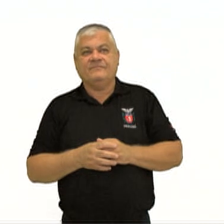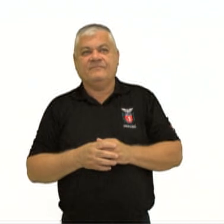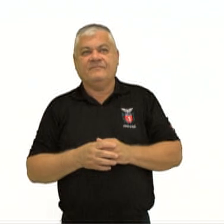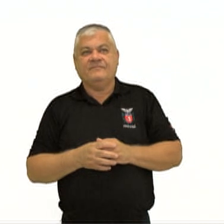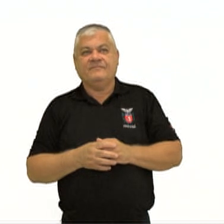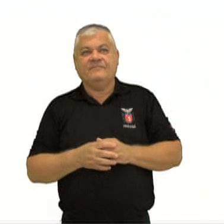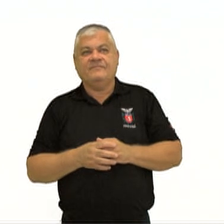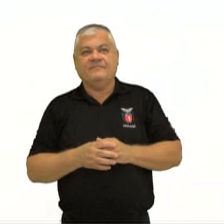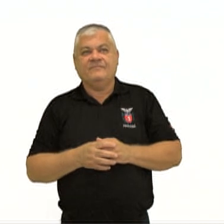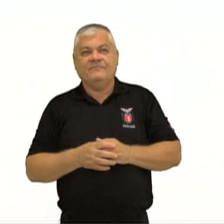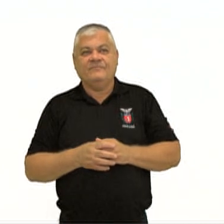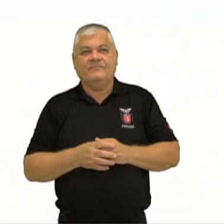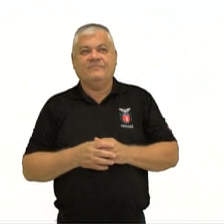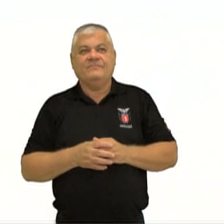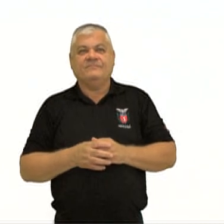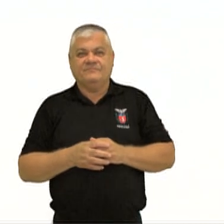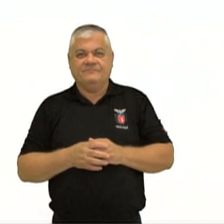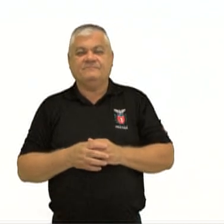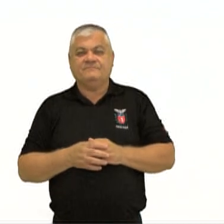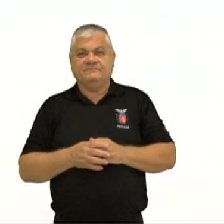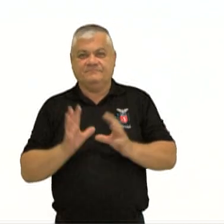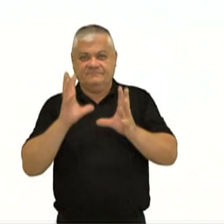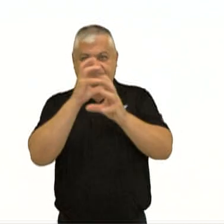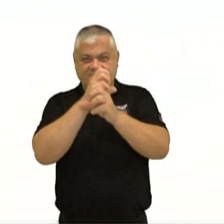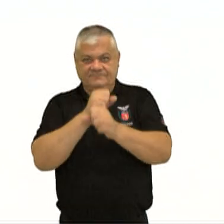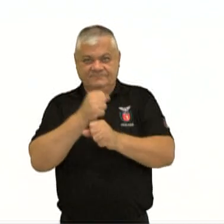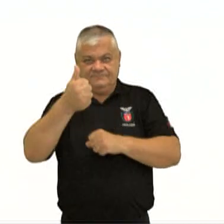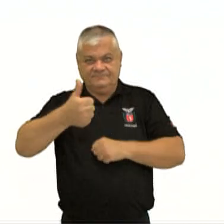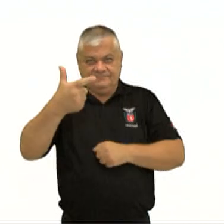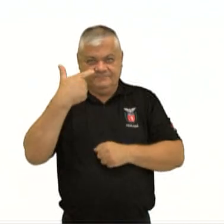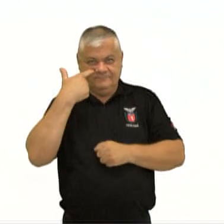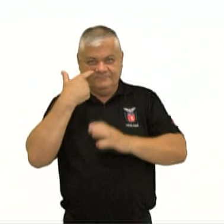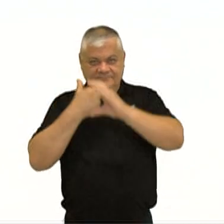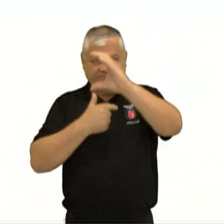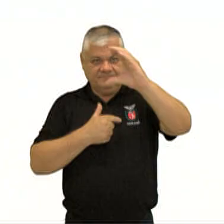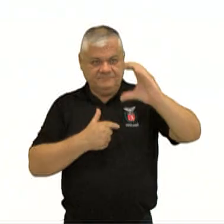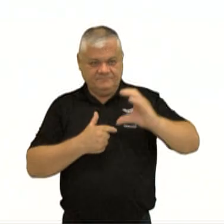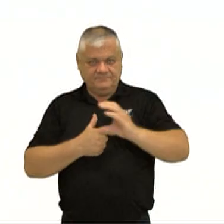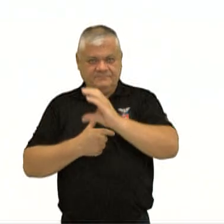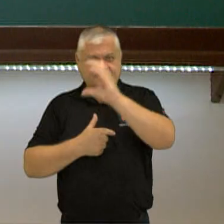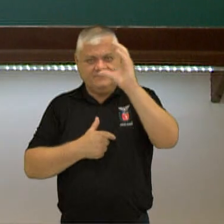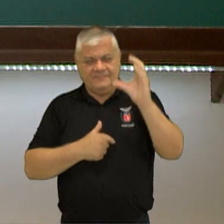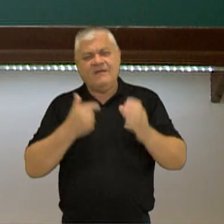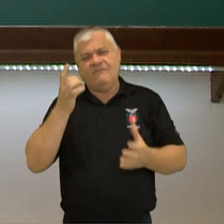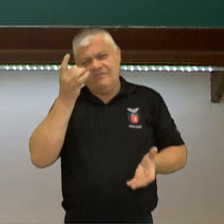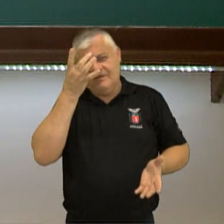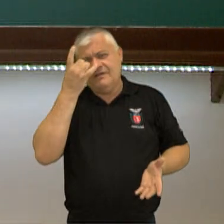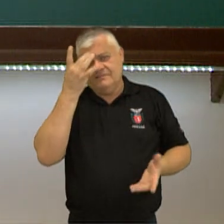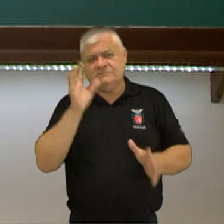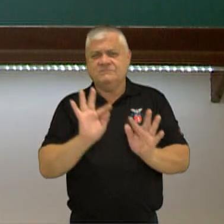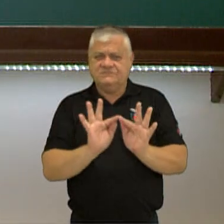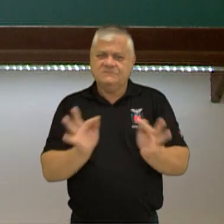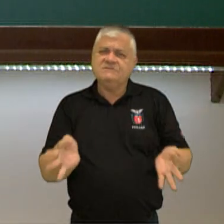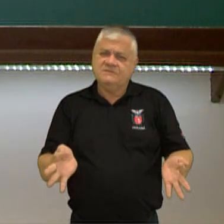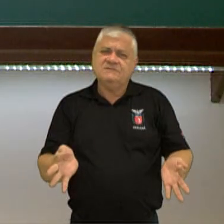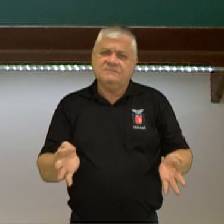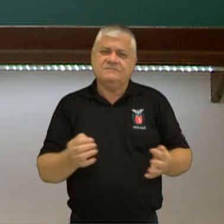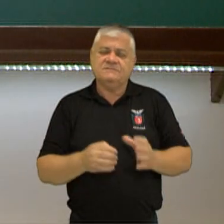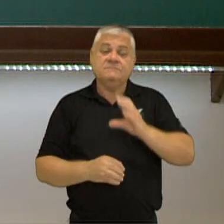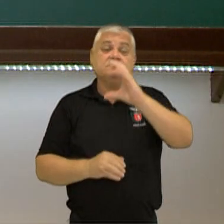9, 10, 11, 12 carbonos. Tá certo? Fácil até, né? Se sentiu